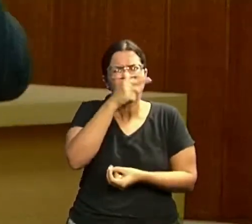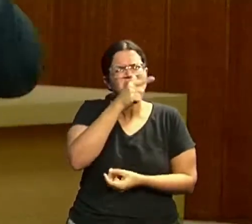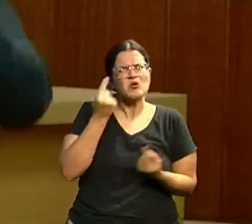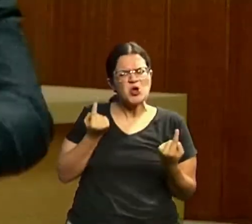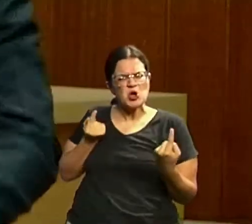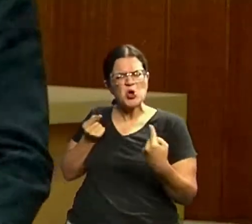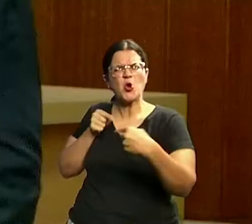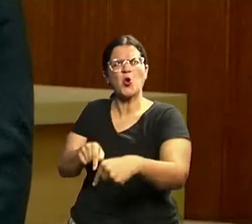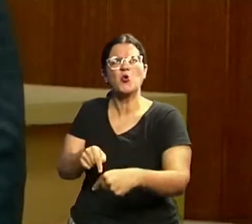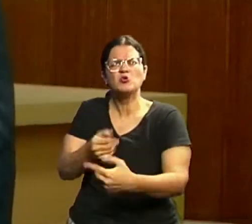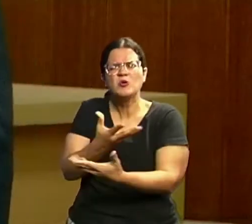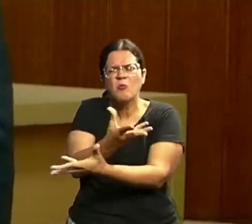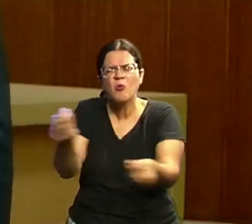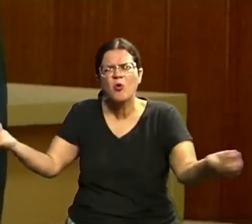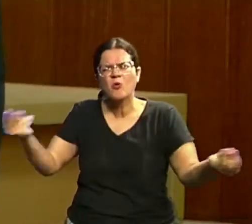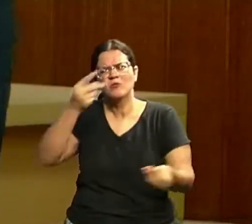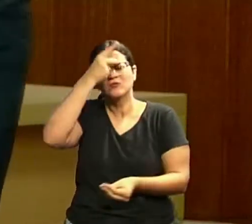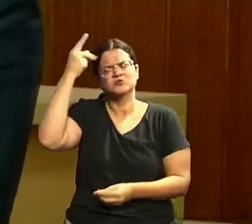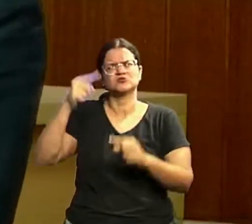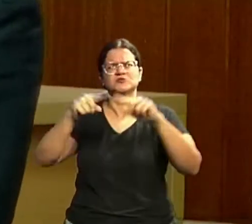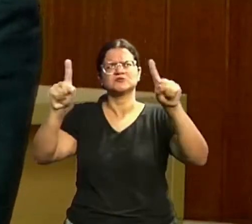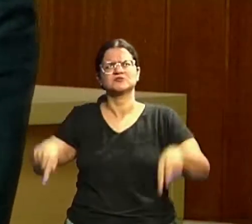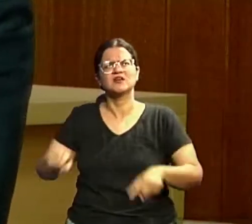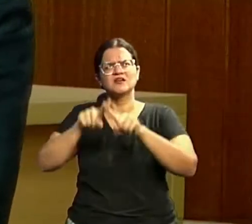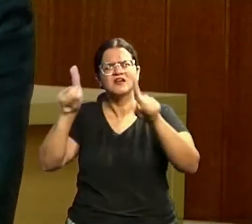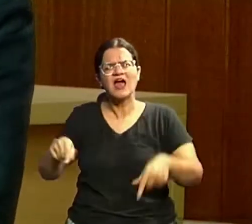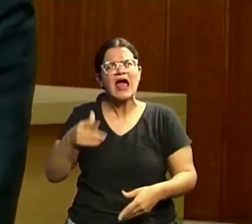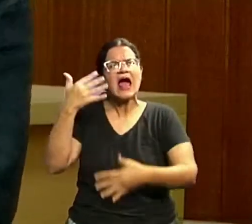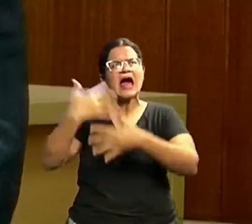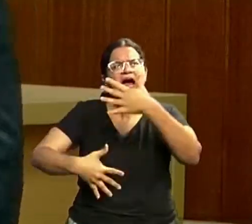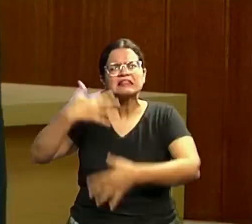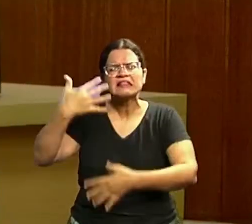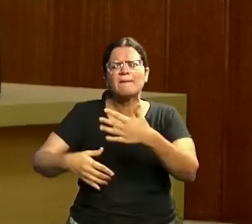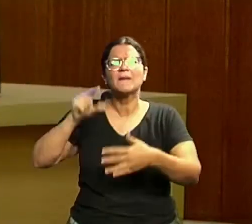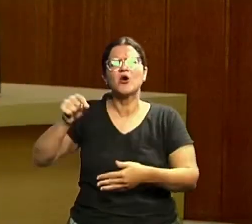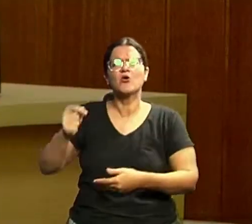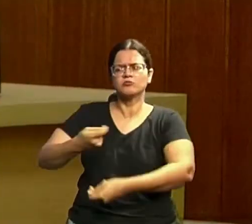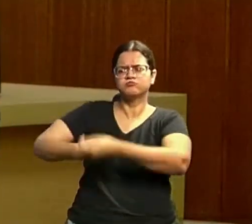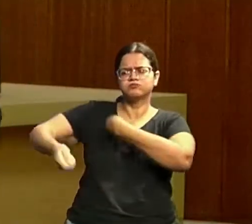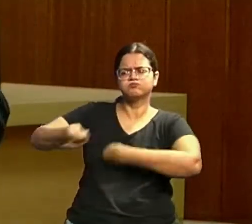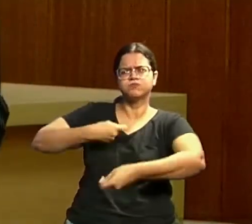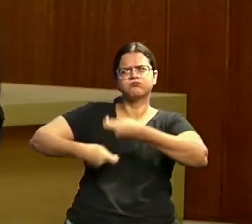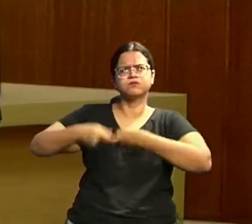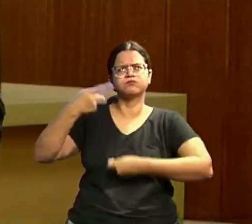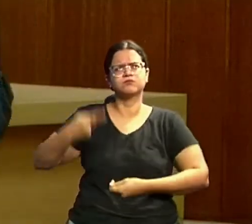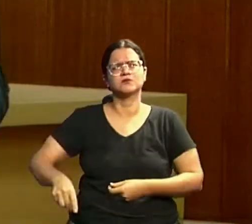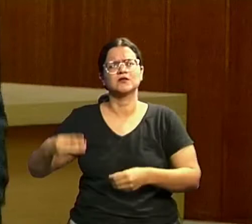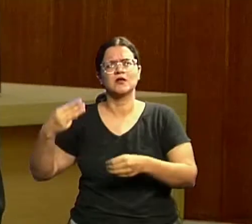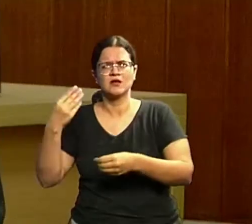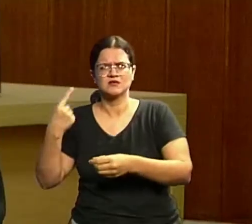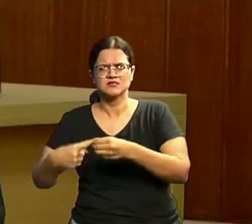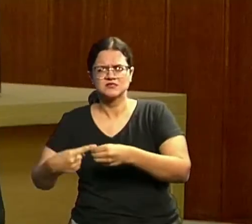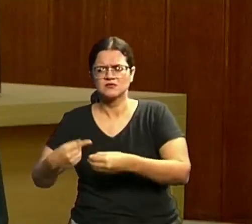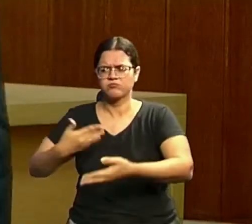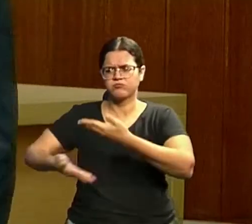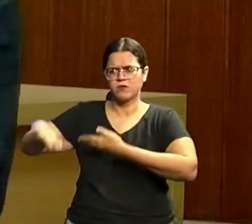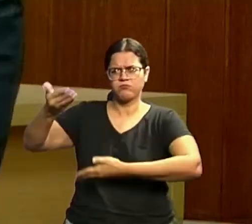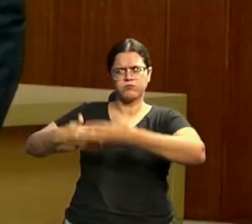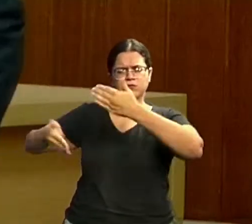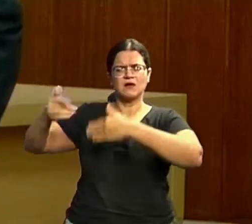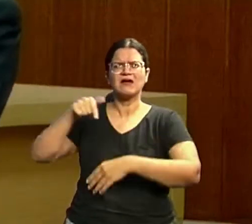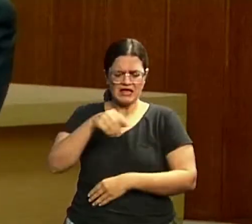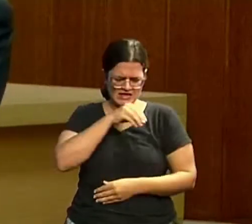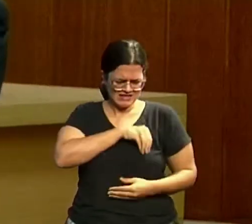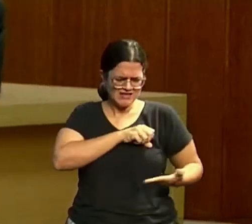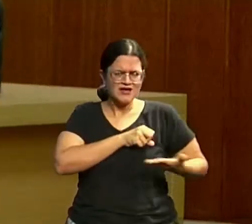ação contra milhares de servidores, atrapalhando a economia do município. Porque quando essa data base, que já